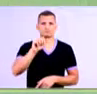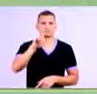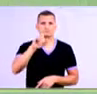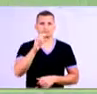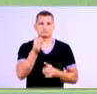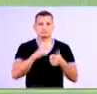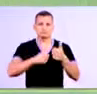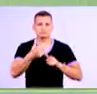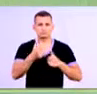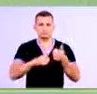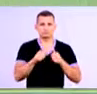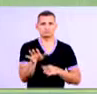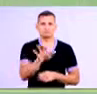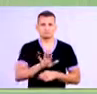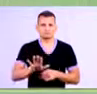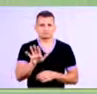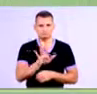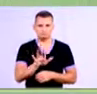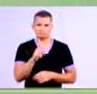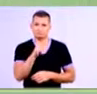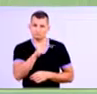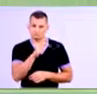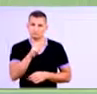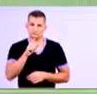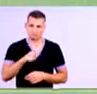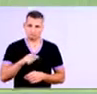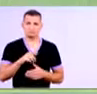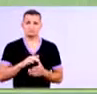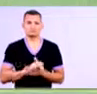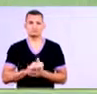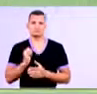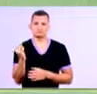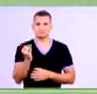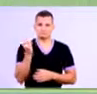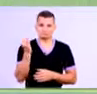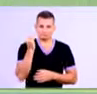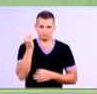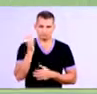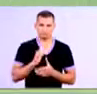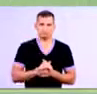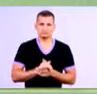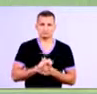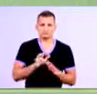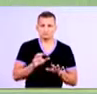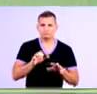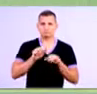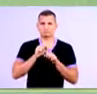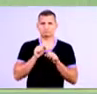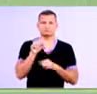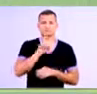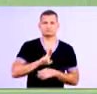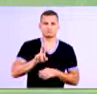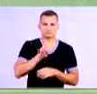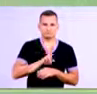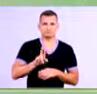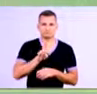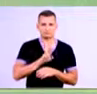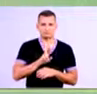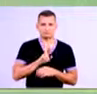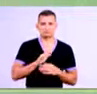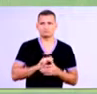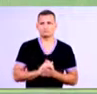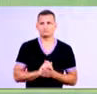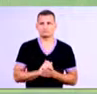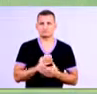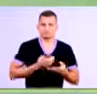interface, ela determina a receptividade do usuário